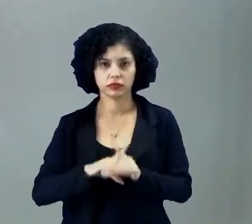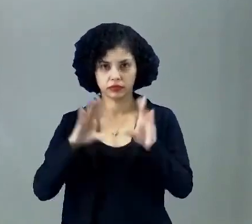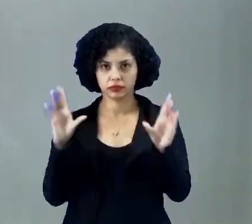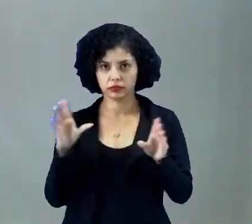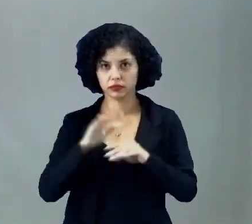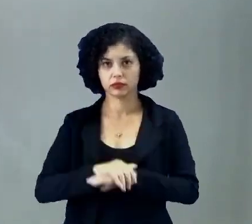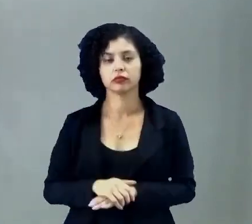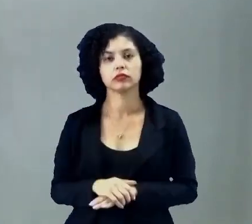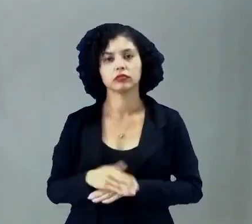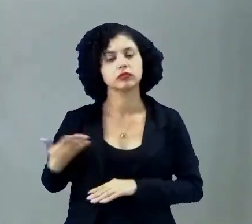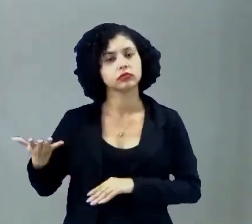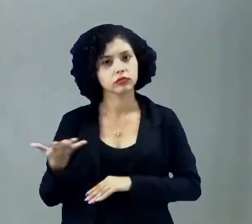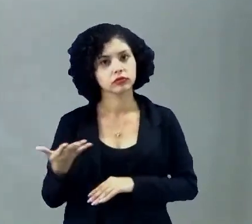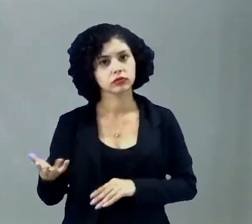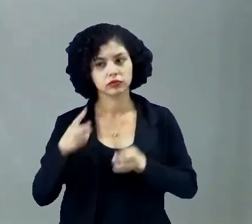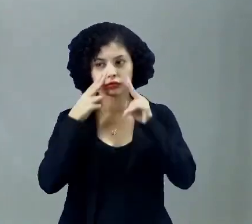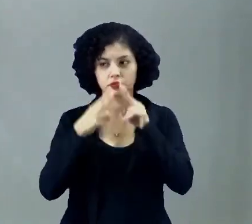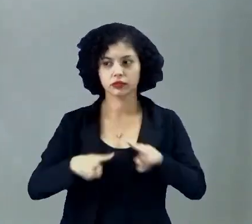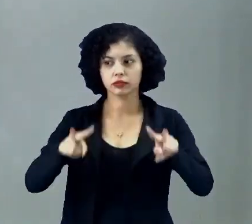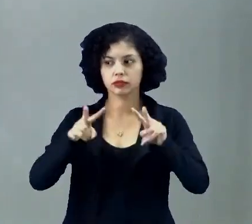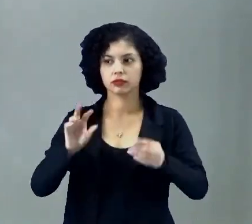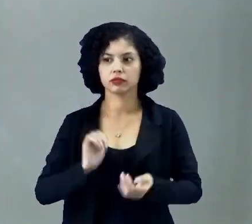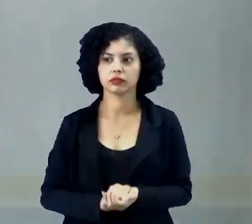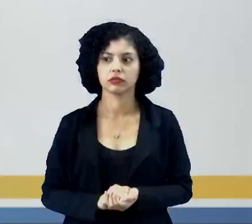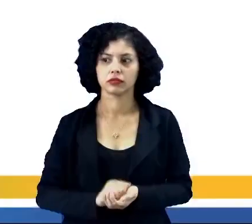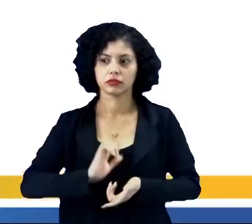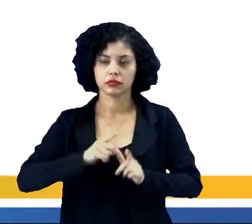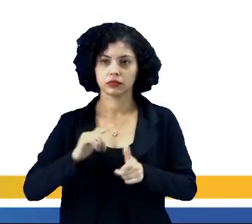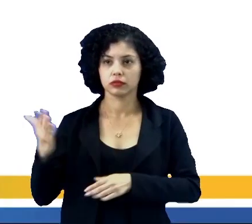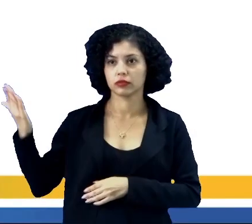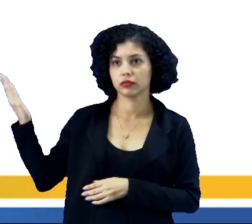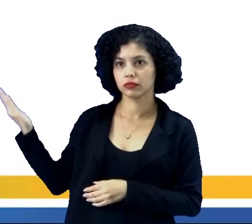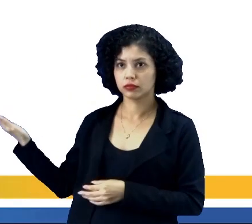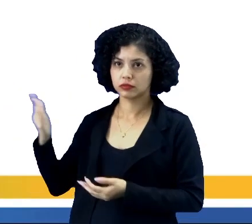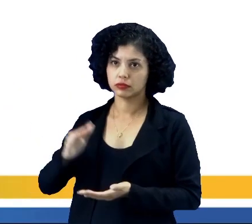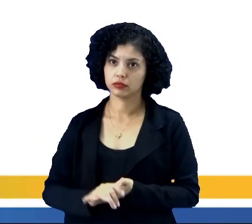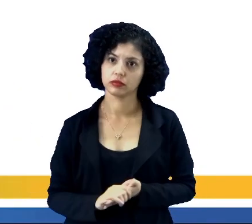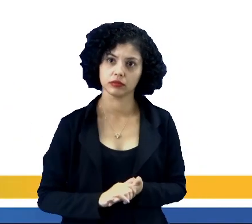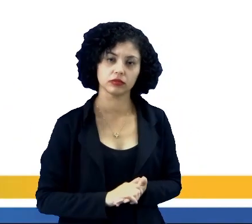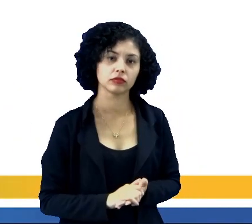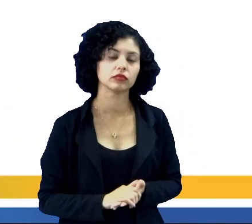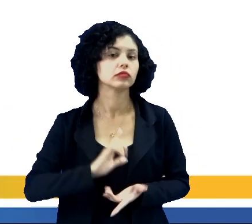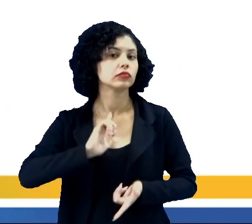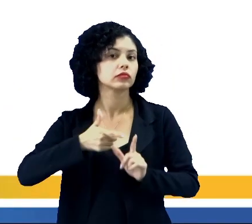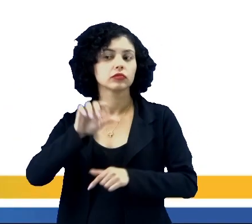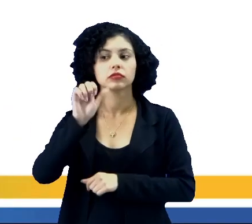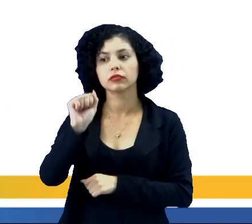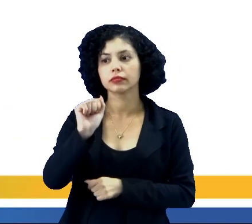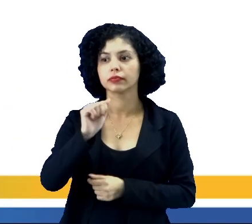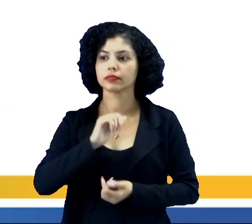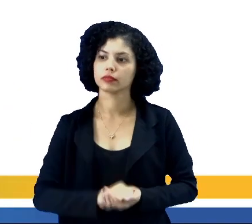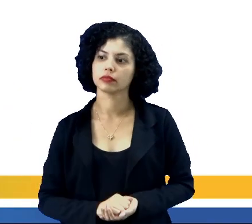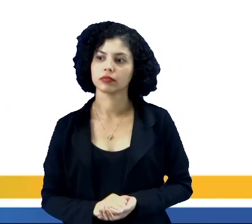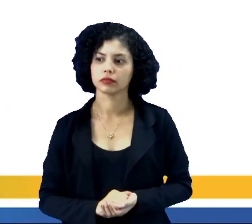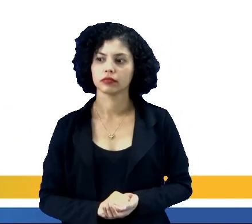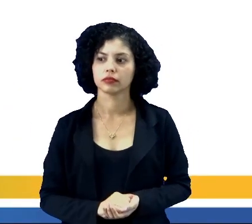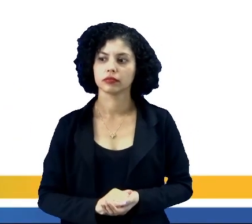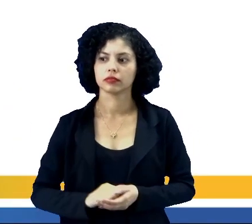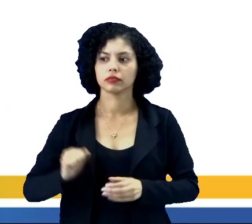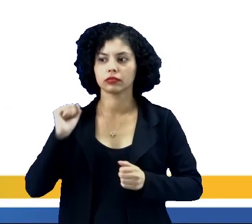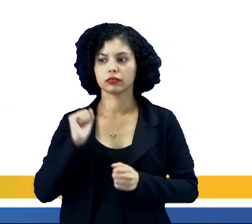de Direito. Com base nisso, visualizem a alternativa correta, está expressa na letra